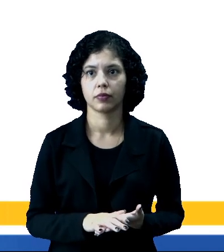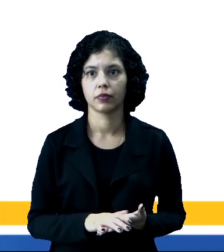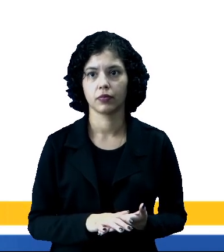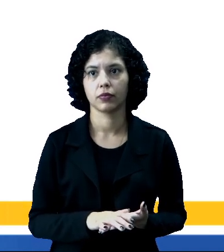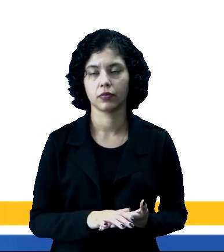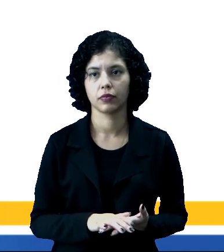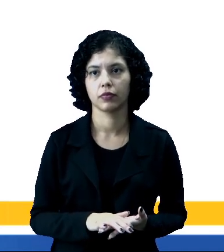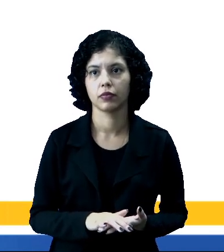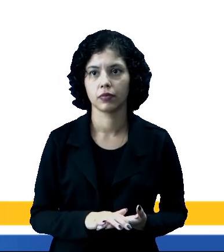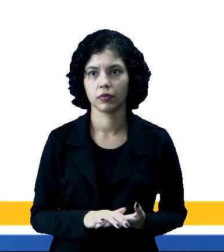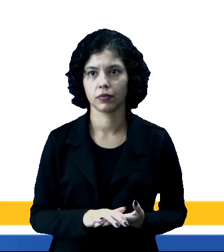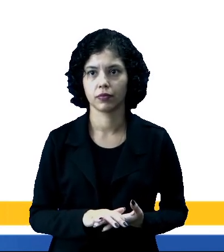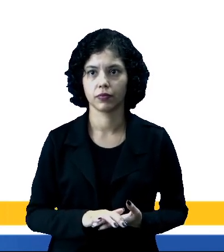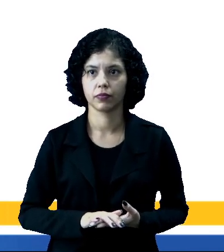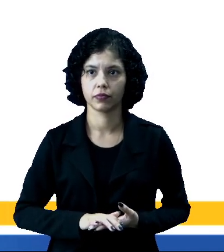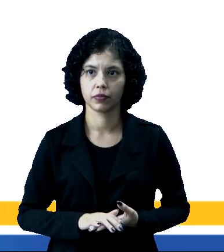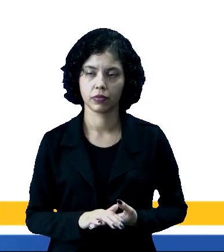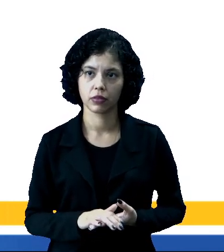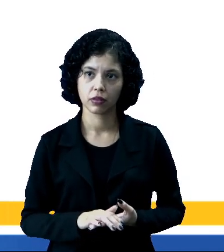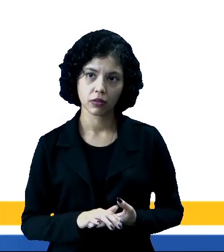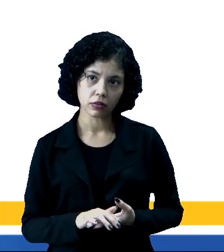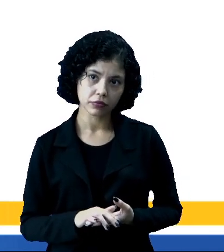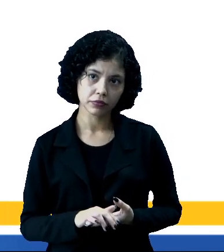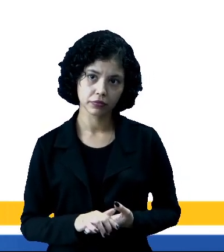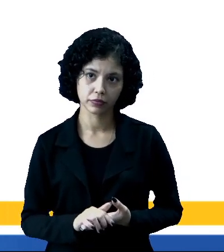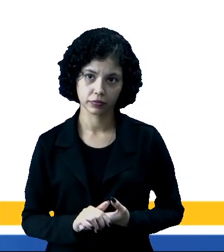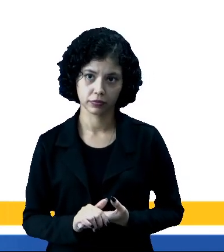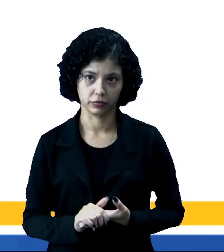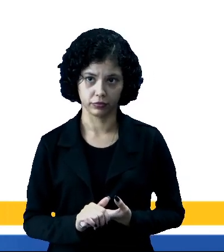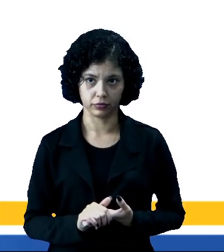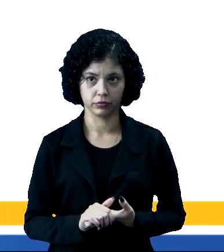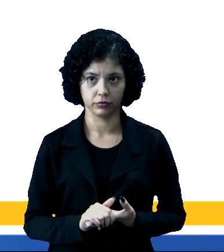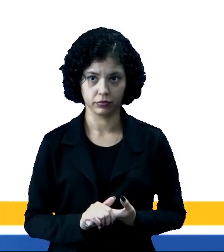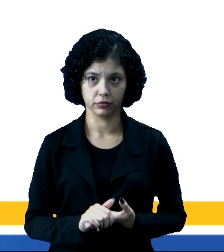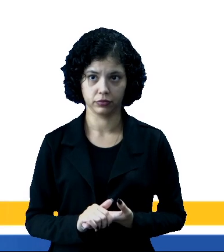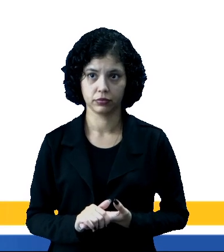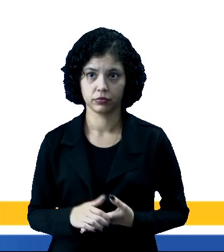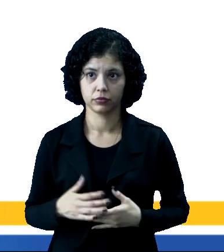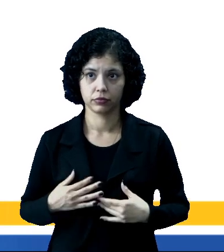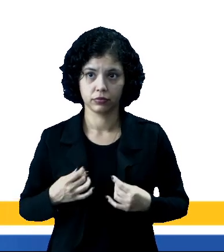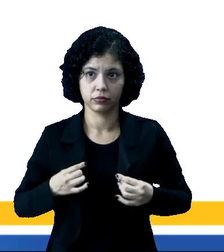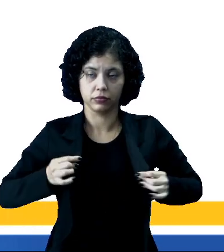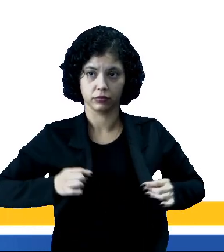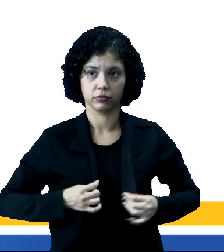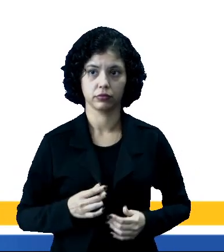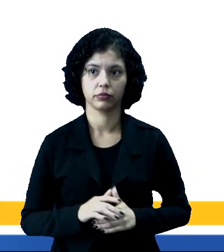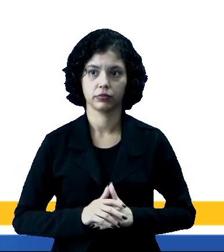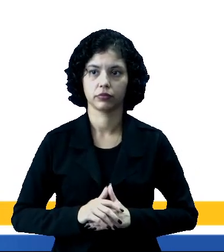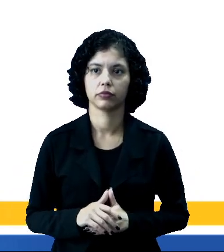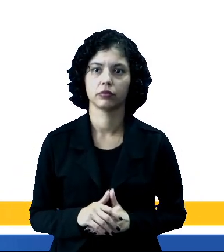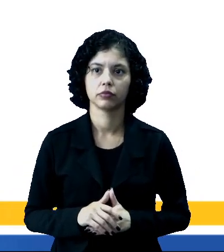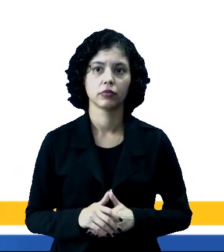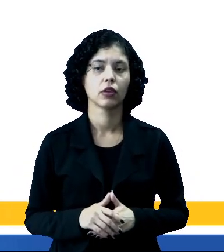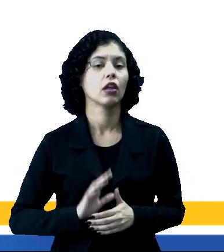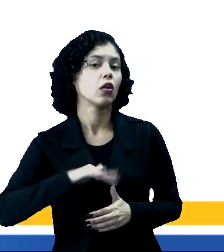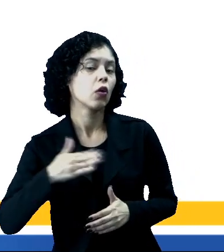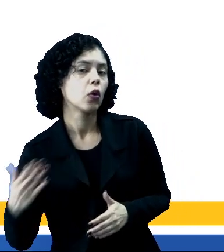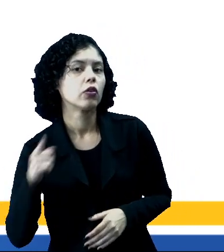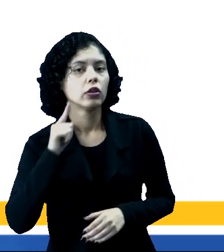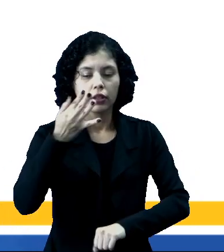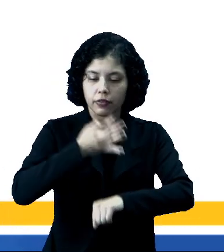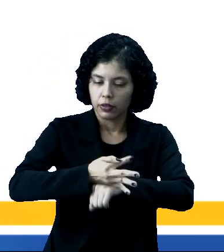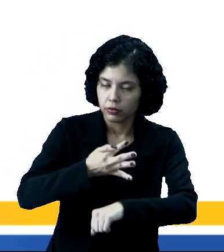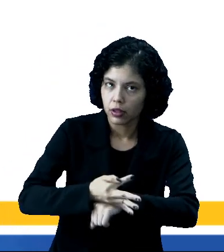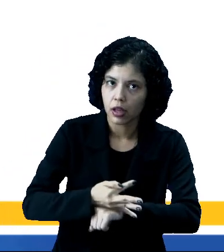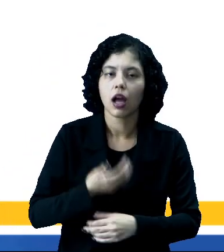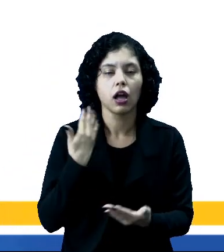disse: quando não falta a classe, deve pedir os deveres a seu companheiro. Este tema já hablamos a princípio de ano. Ou seja, quando